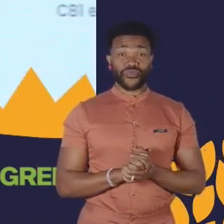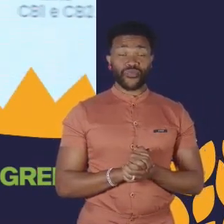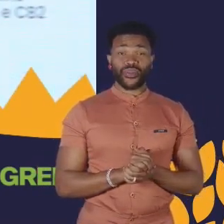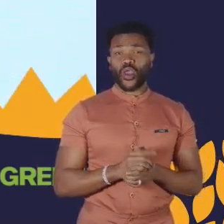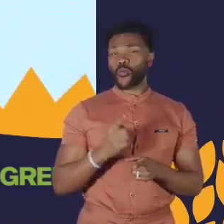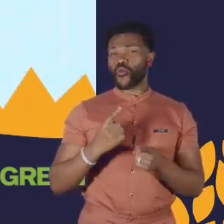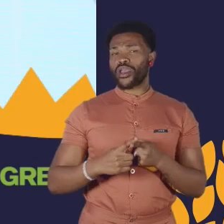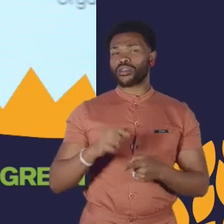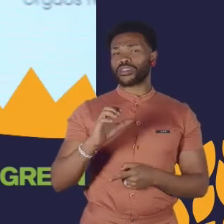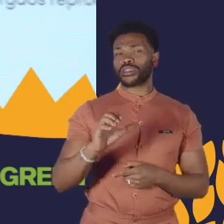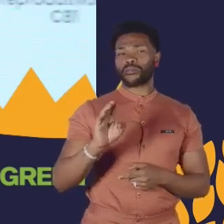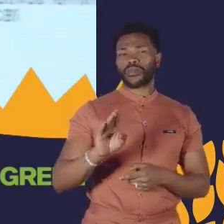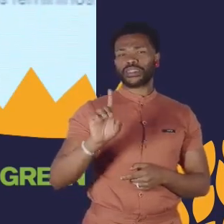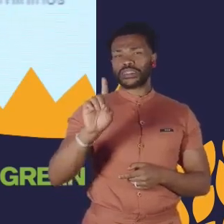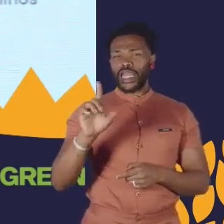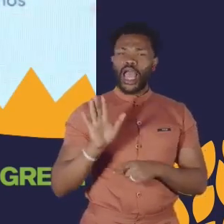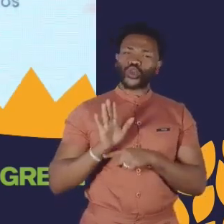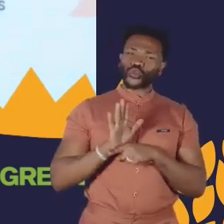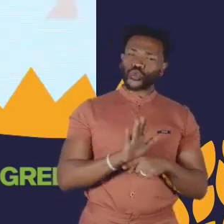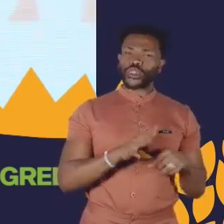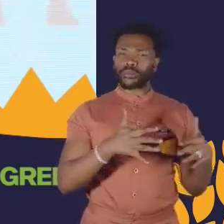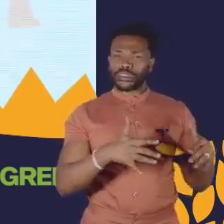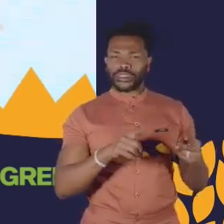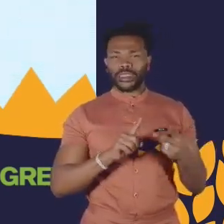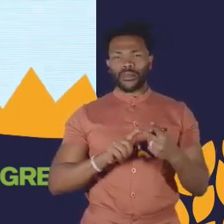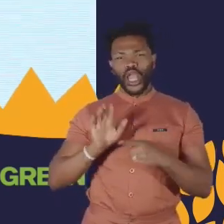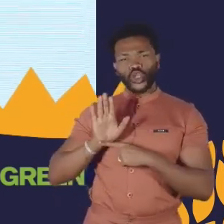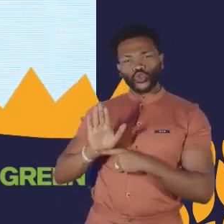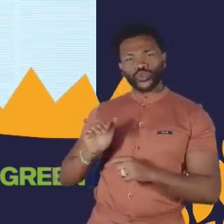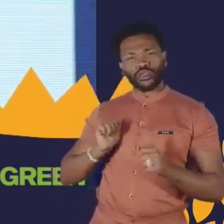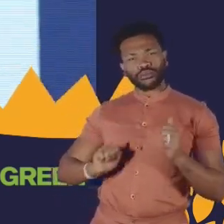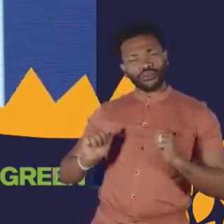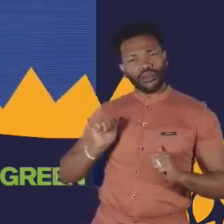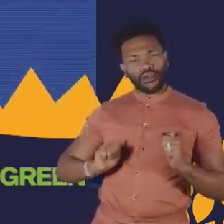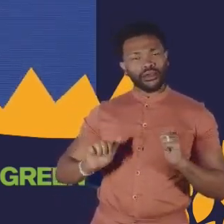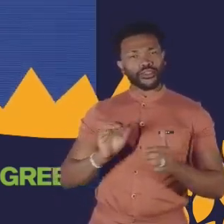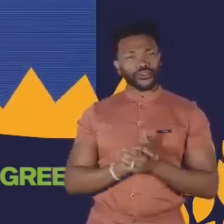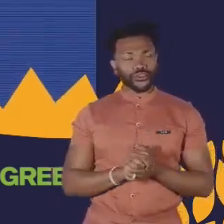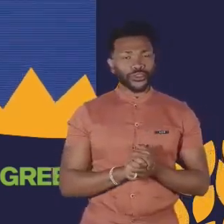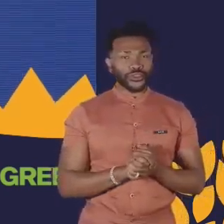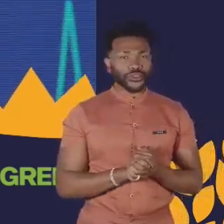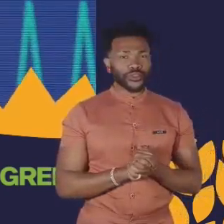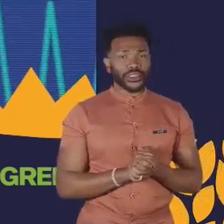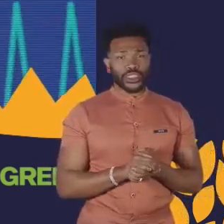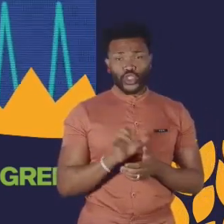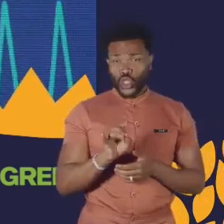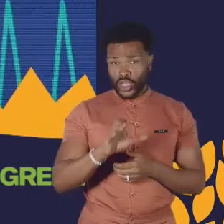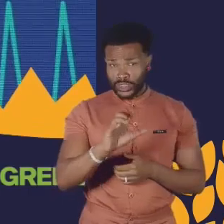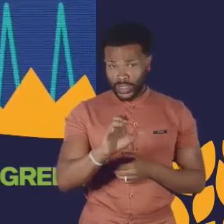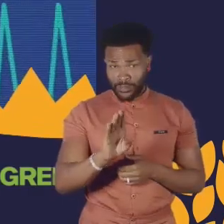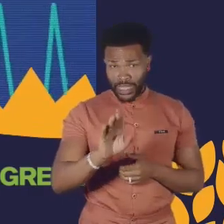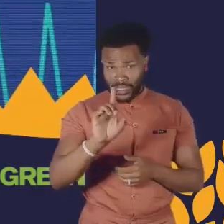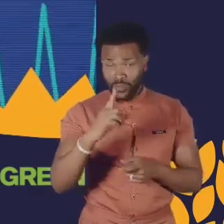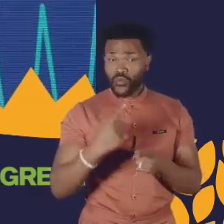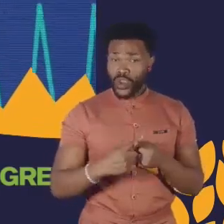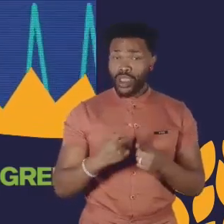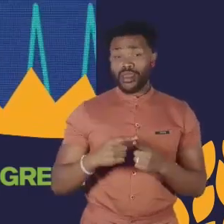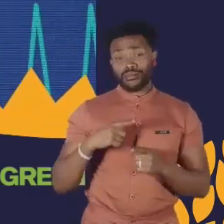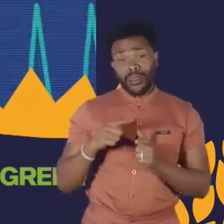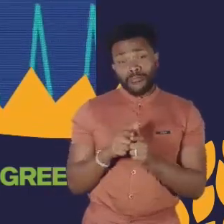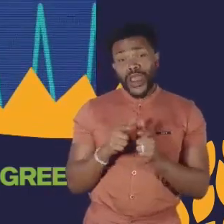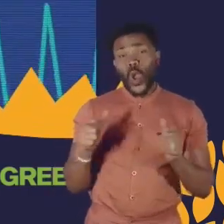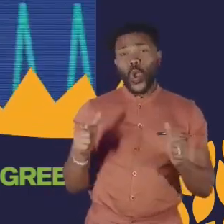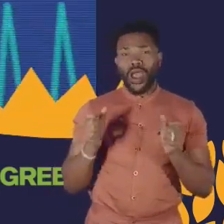Por que o CBD ajuda na epilepsia? Por que o CBD ajuda na ansiedade? Não só o CBD, né? Mas por que ele tem maior